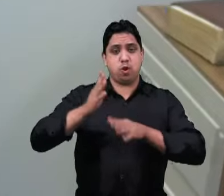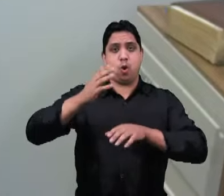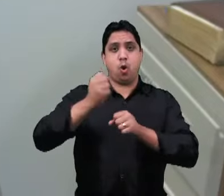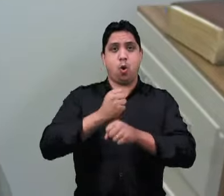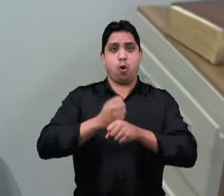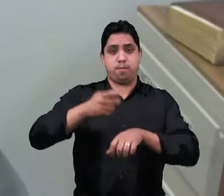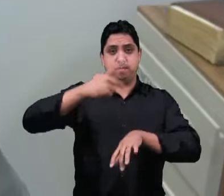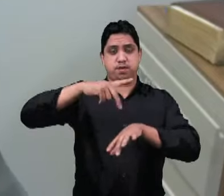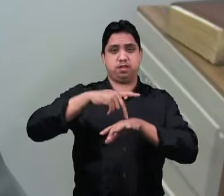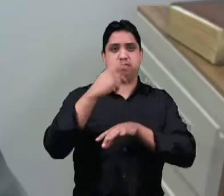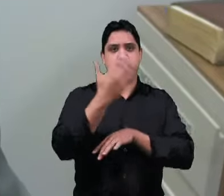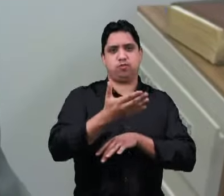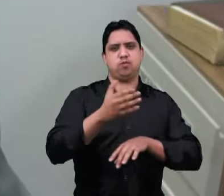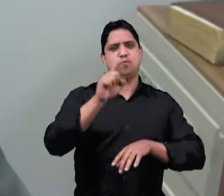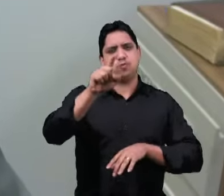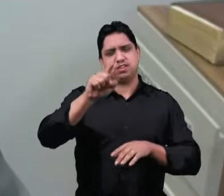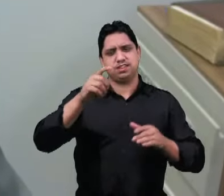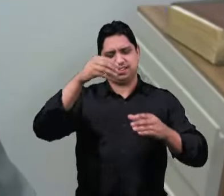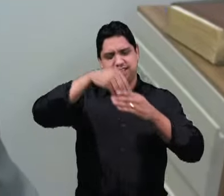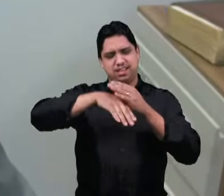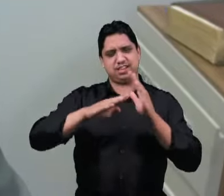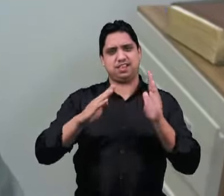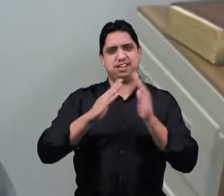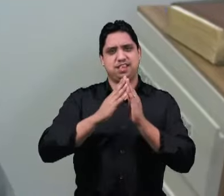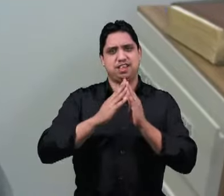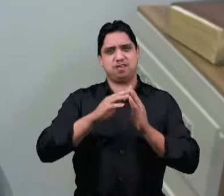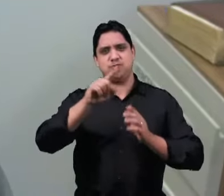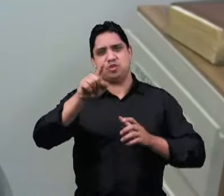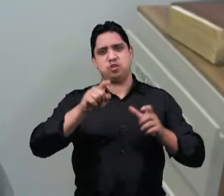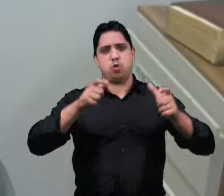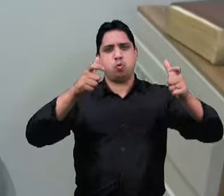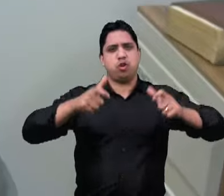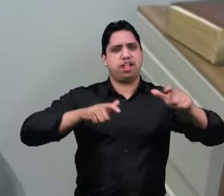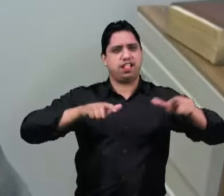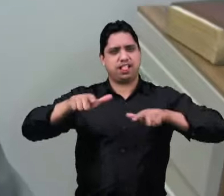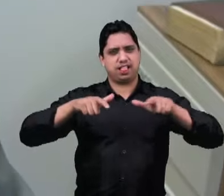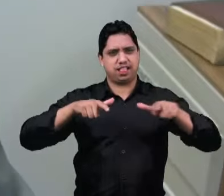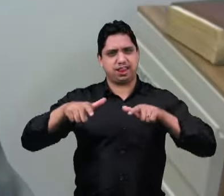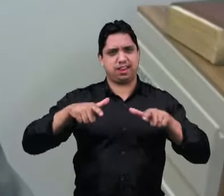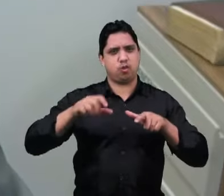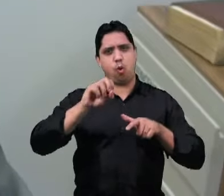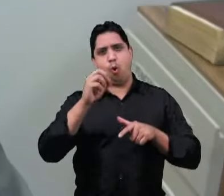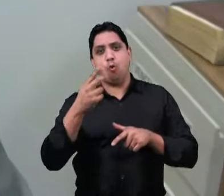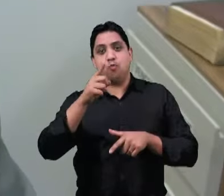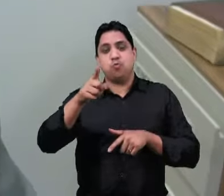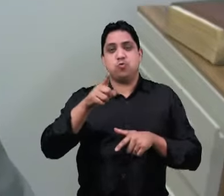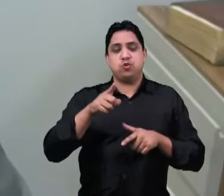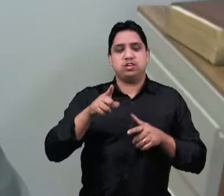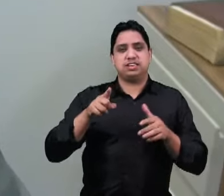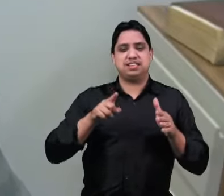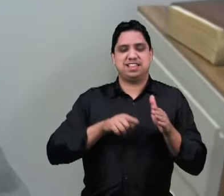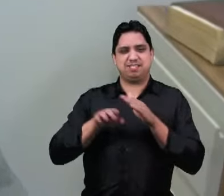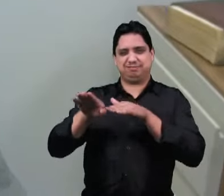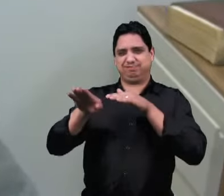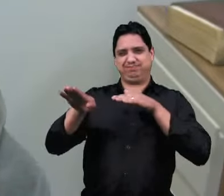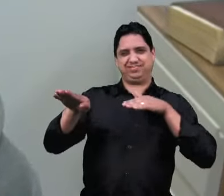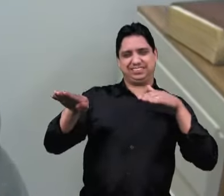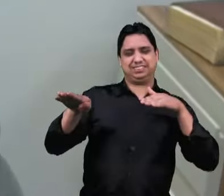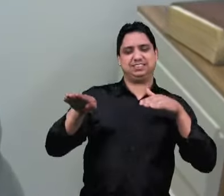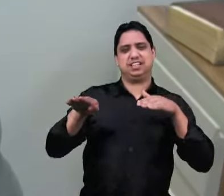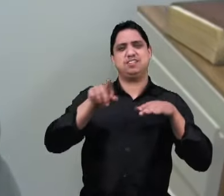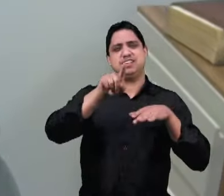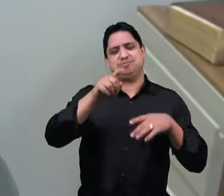exterior. A você que está na sua casa, você que ainda está no seu local de trabalho, a você que está em trânsito, onde você estiver,